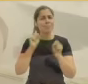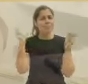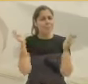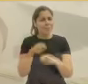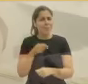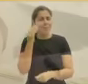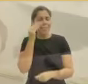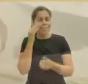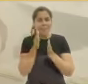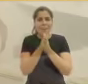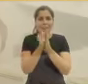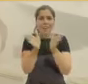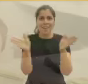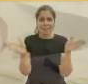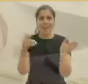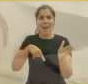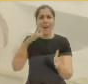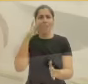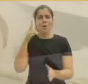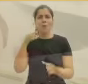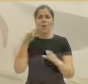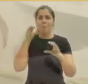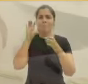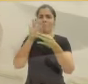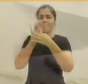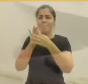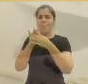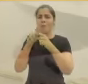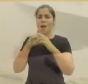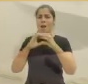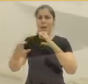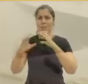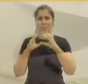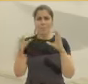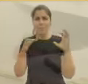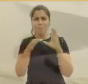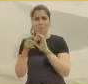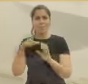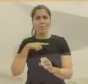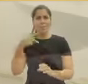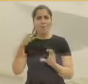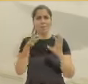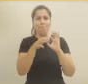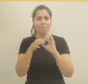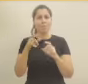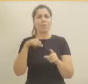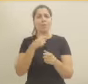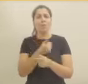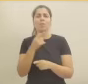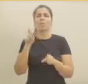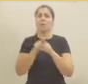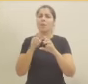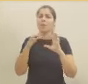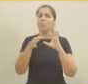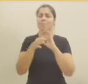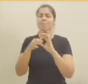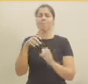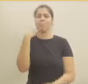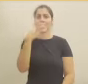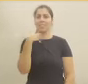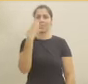achar qual é o canal de entrada. Cada um tem seu canal de entrada. Muitas das vezes, o canal de entrada é a música. Silvia continua a escrever.